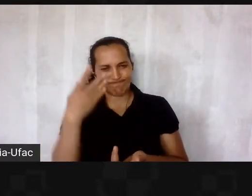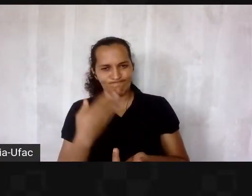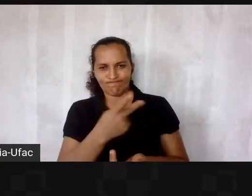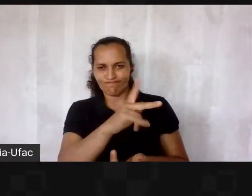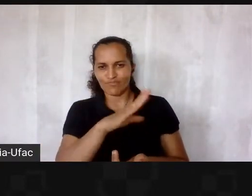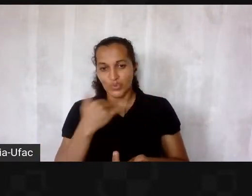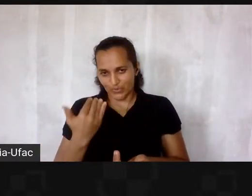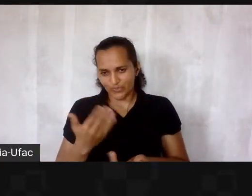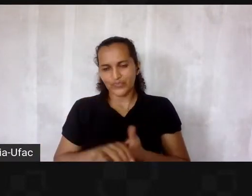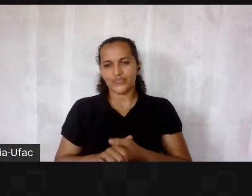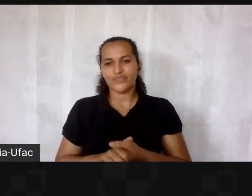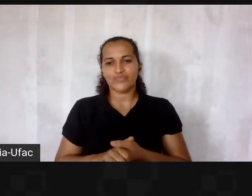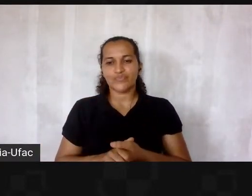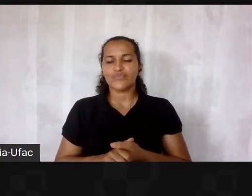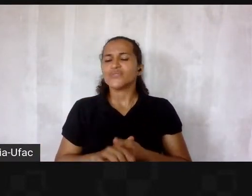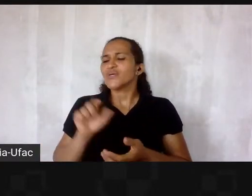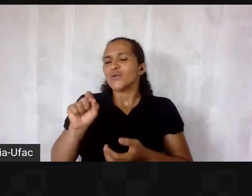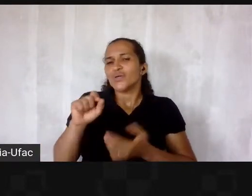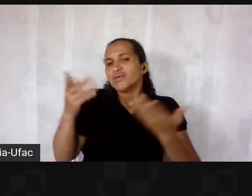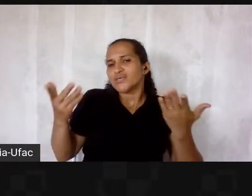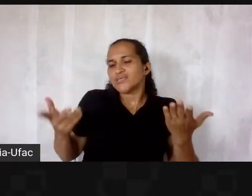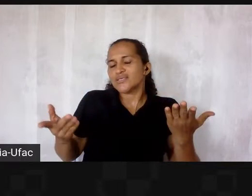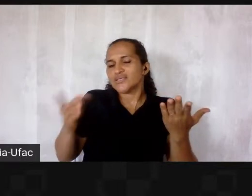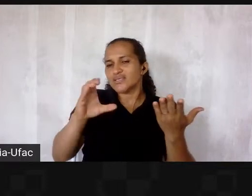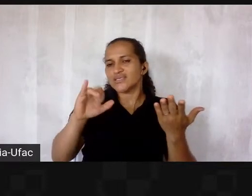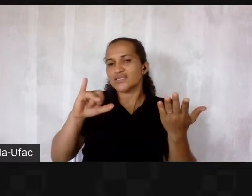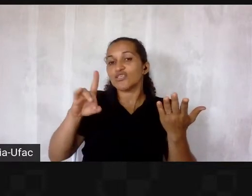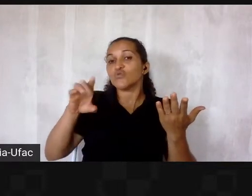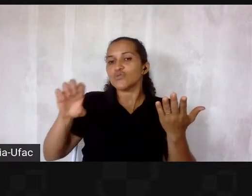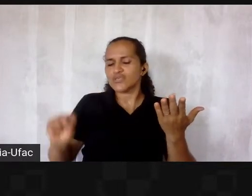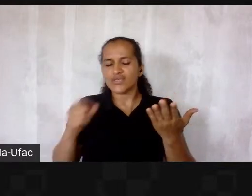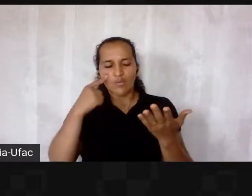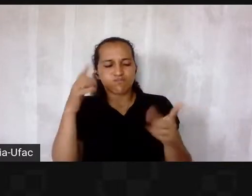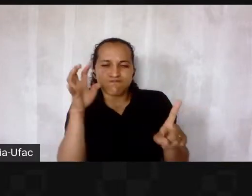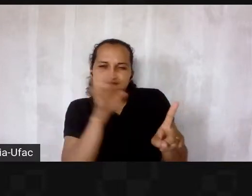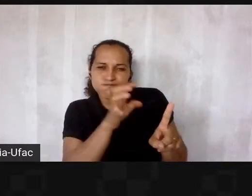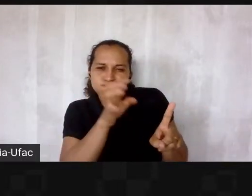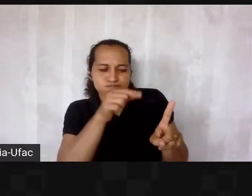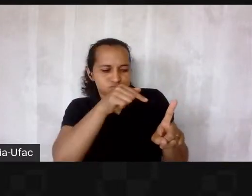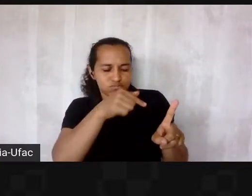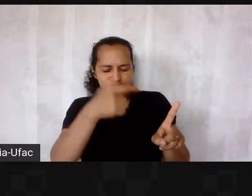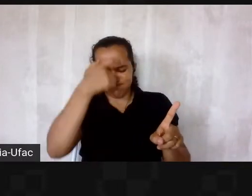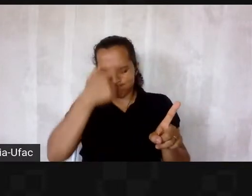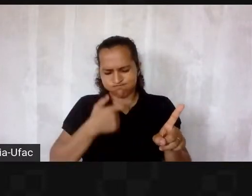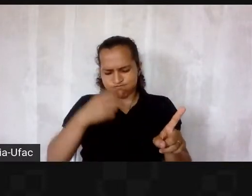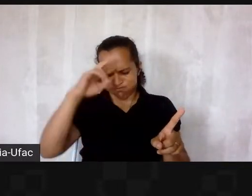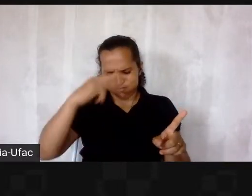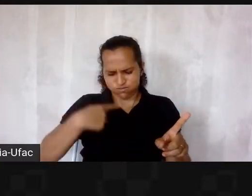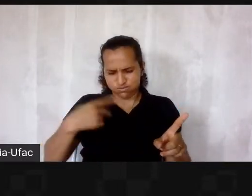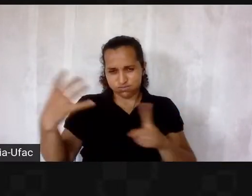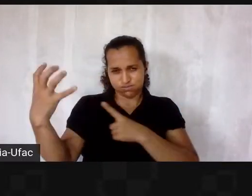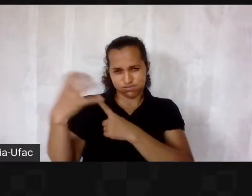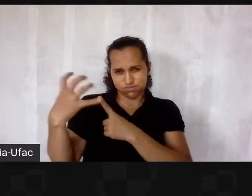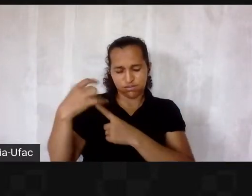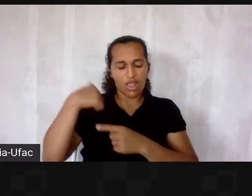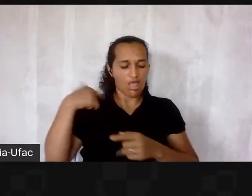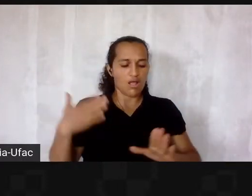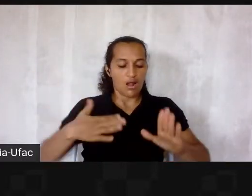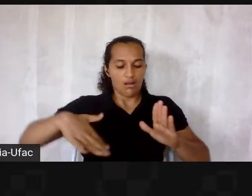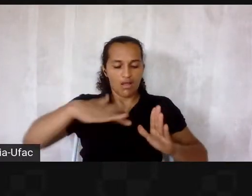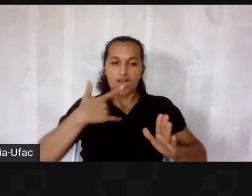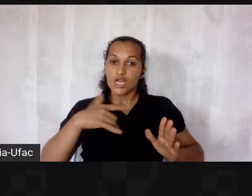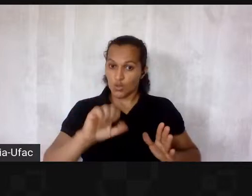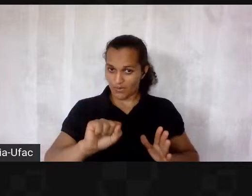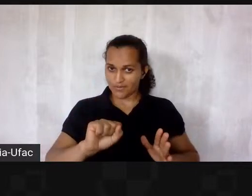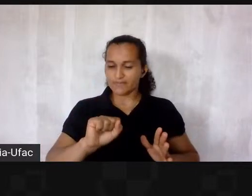que foi, ela diz, o grande influenciador dela na área da linguística. De 97 a 98,